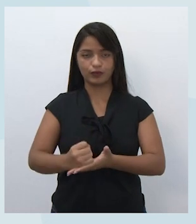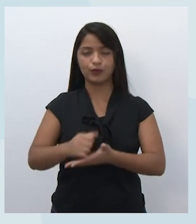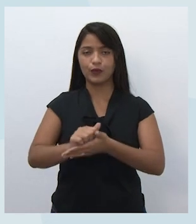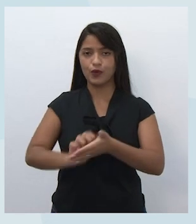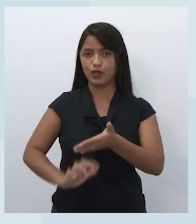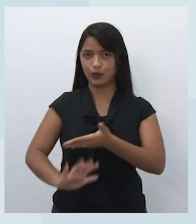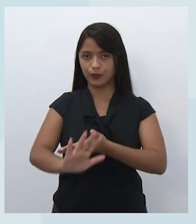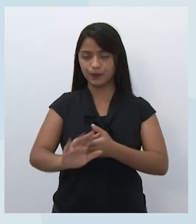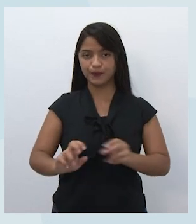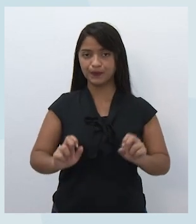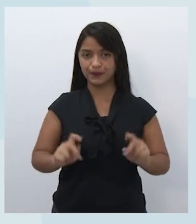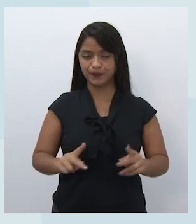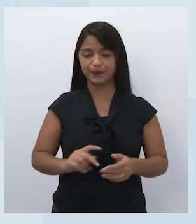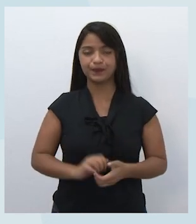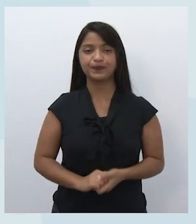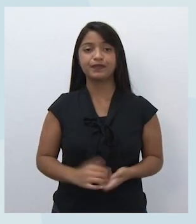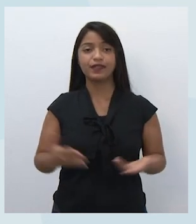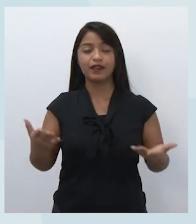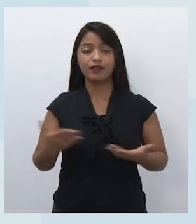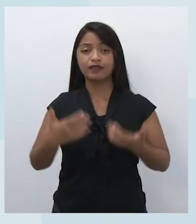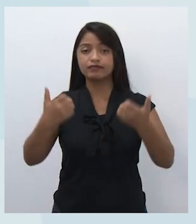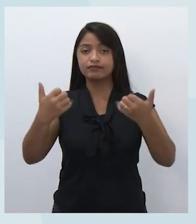Vamos então agora à estrutura